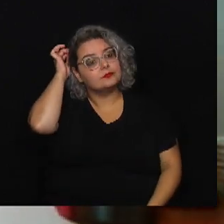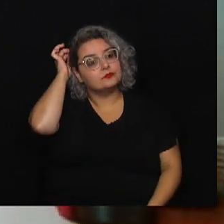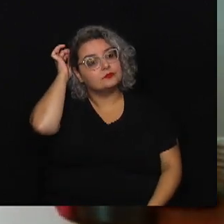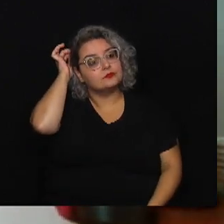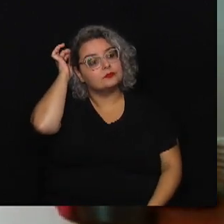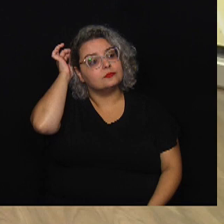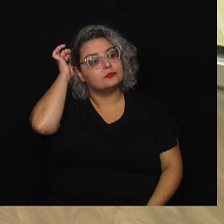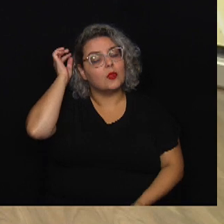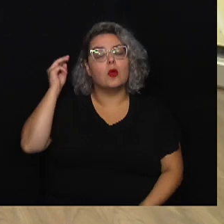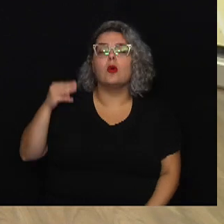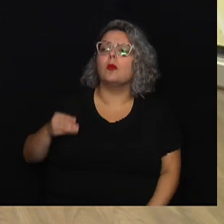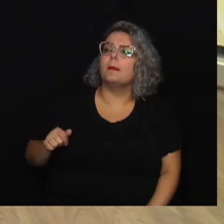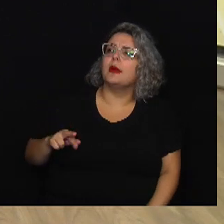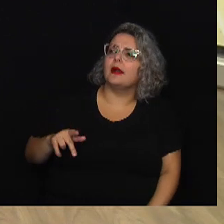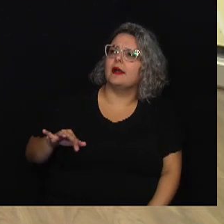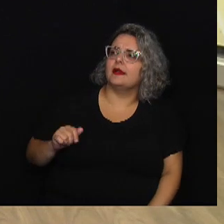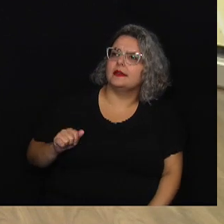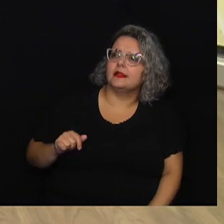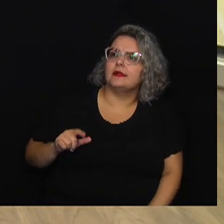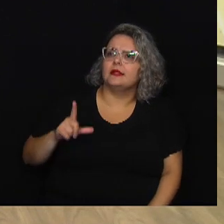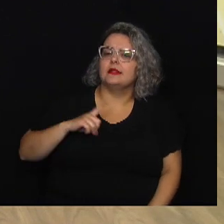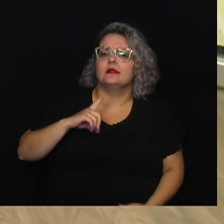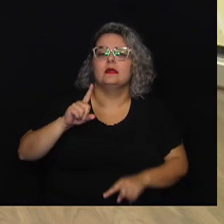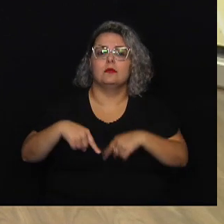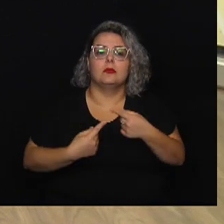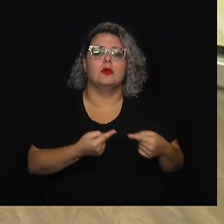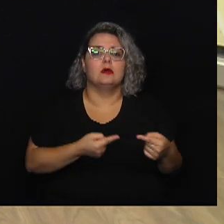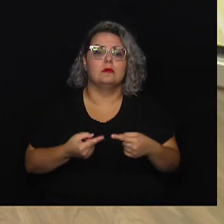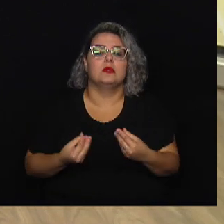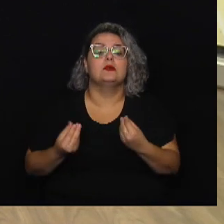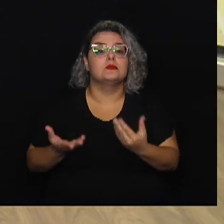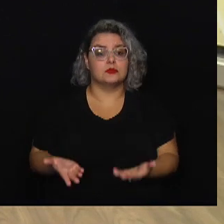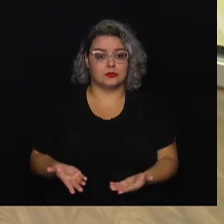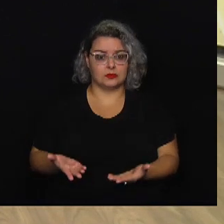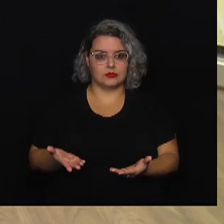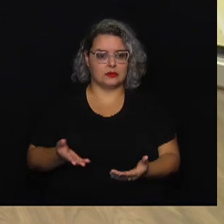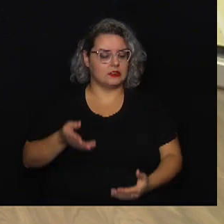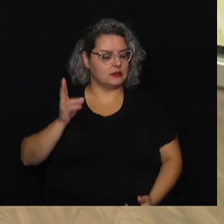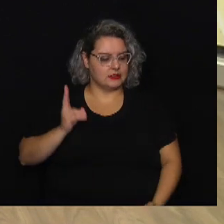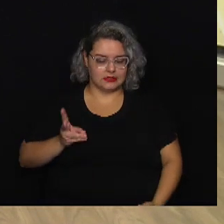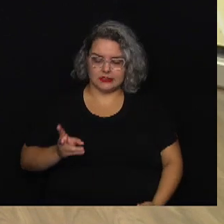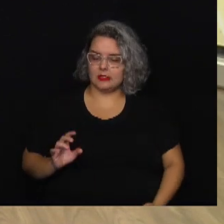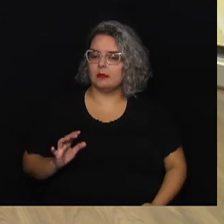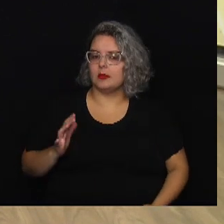Maria da Paz, tem uma outra discussão que eu queria trazer com você, que vira e mexe a gente